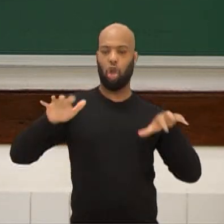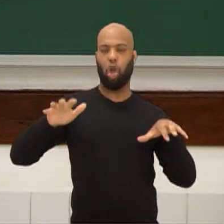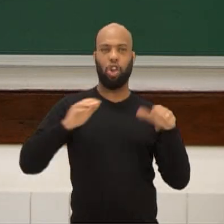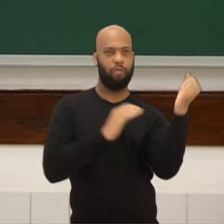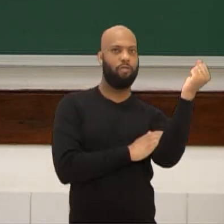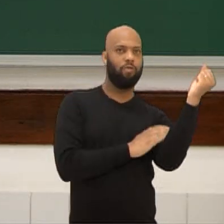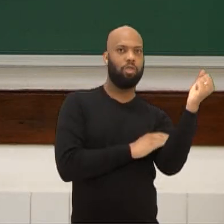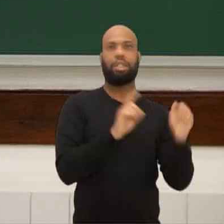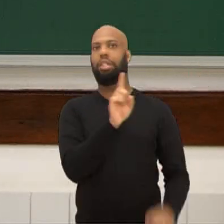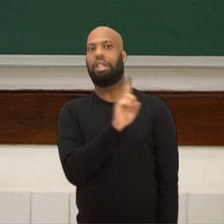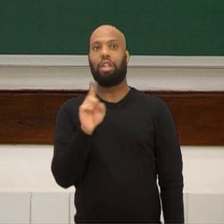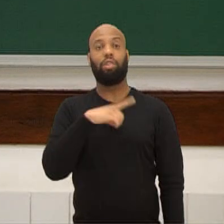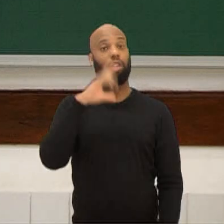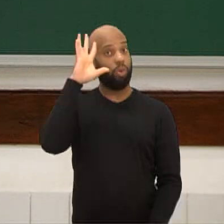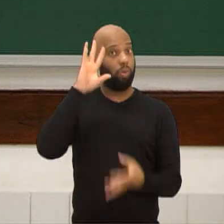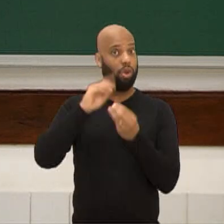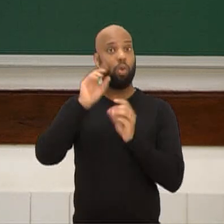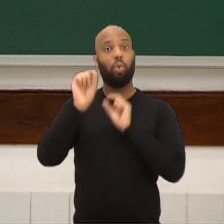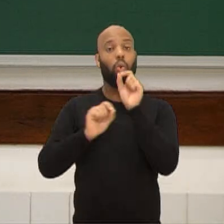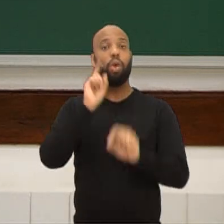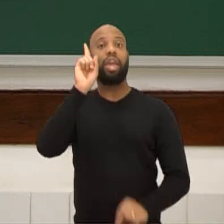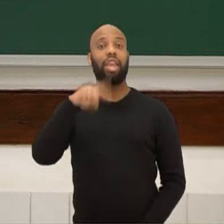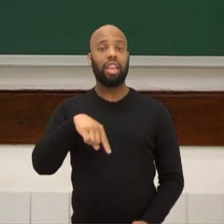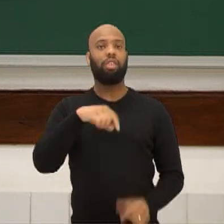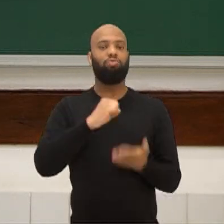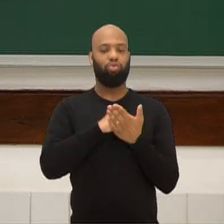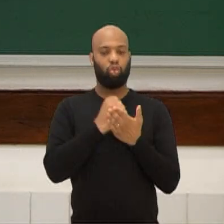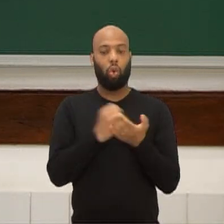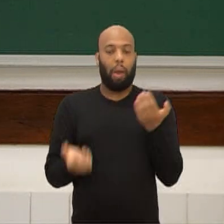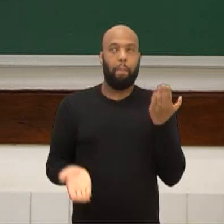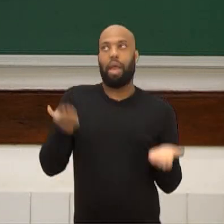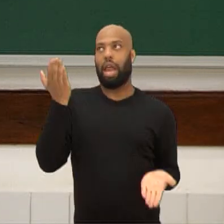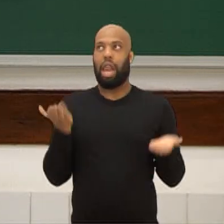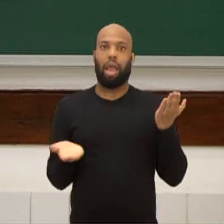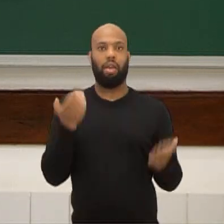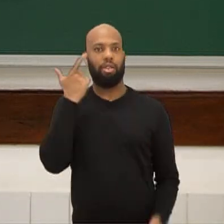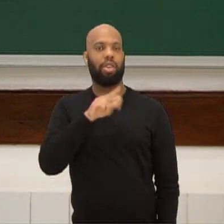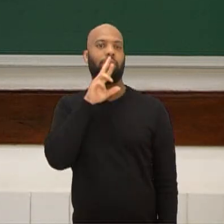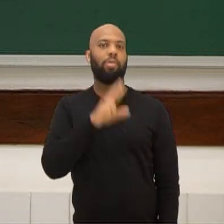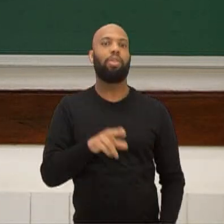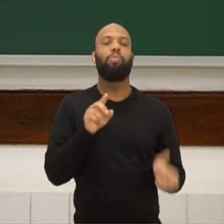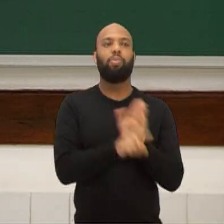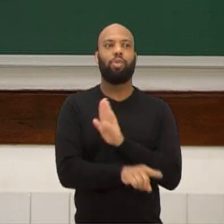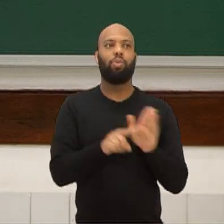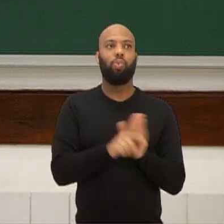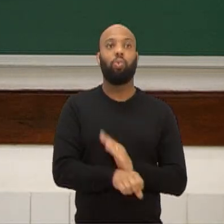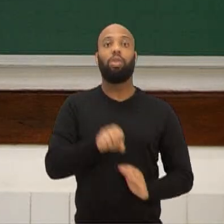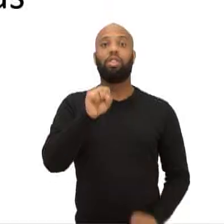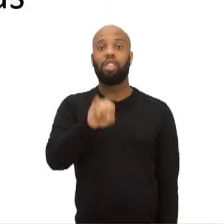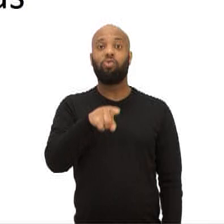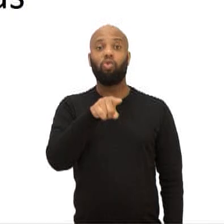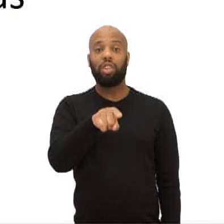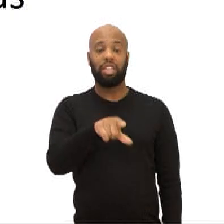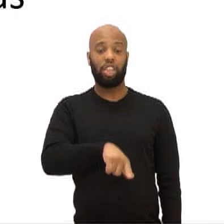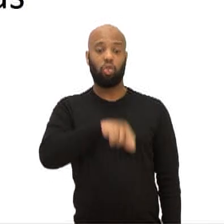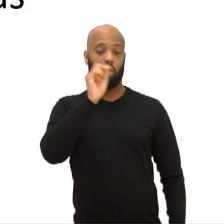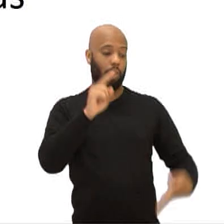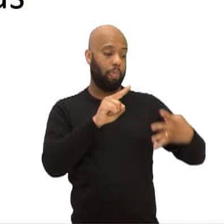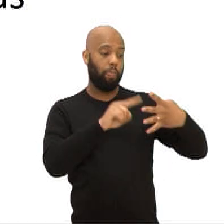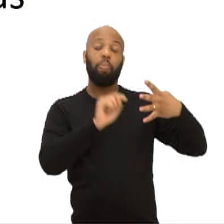força. Então, você tem que entender quais são os jogos de malabares para responder a questão. Ok? Se você respondeu a questão